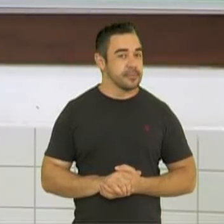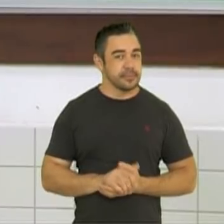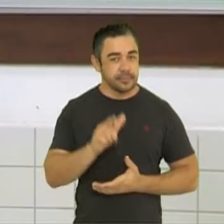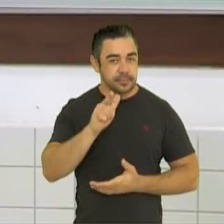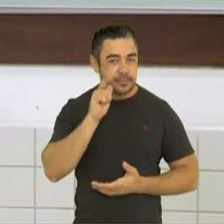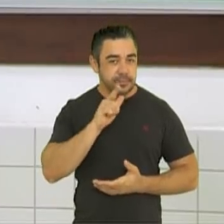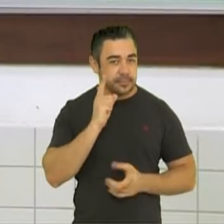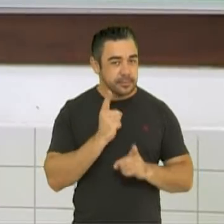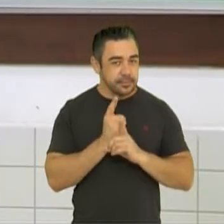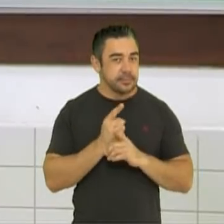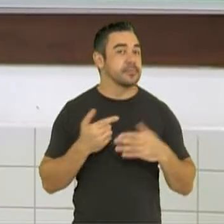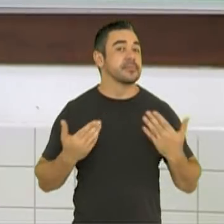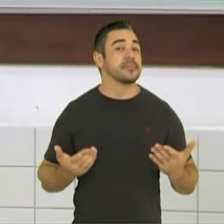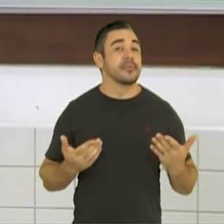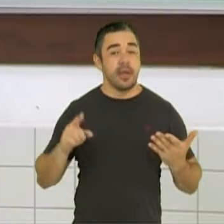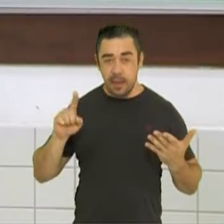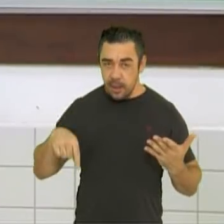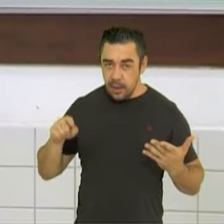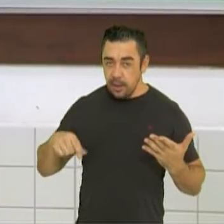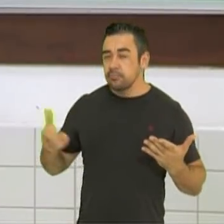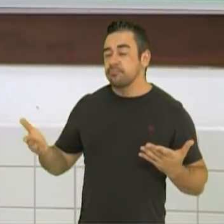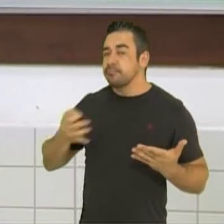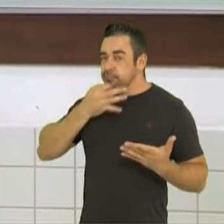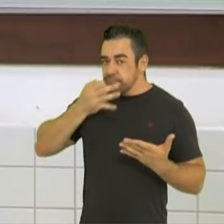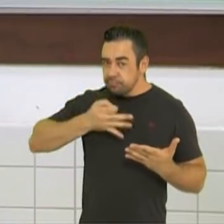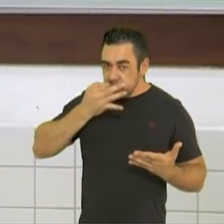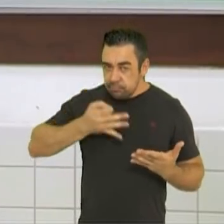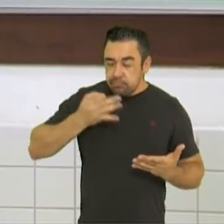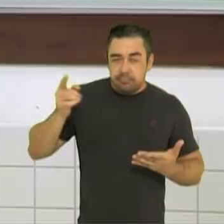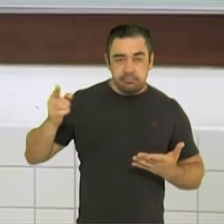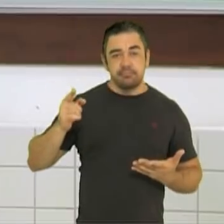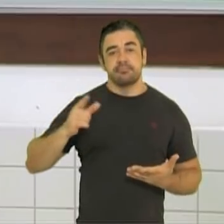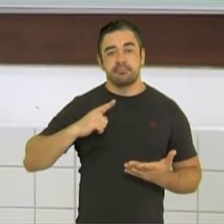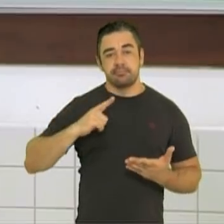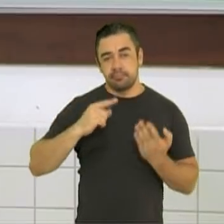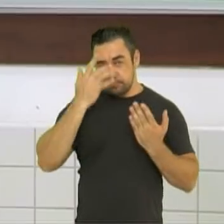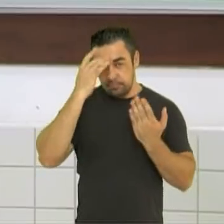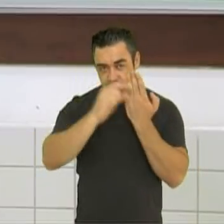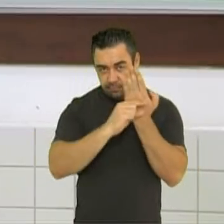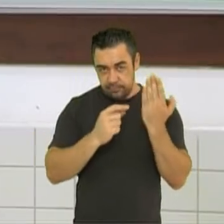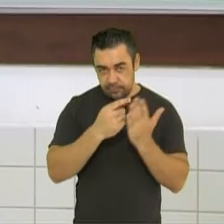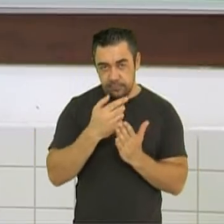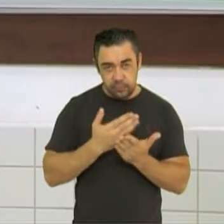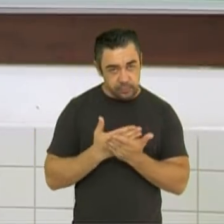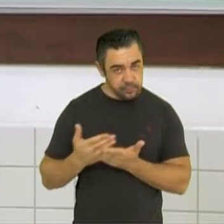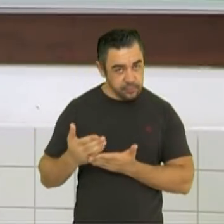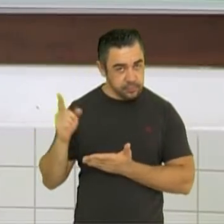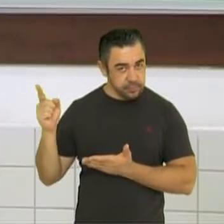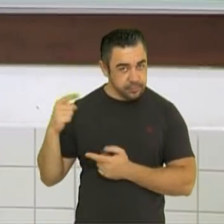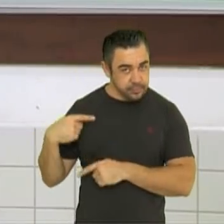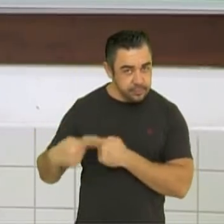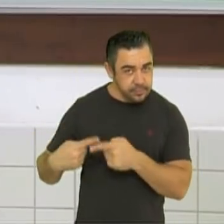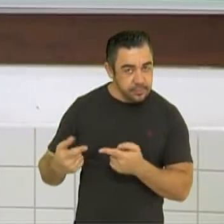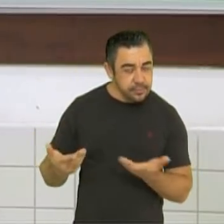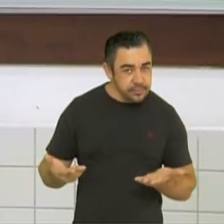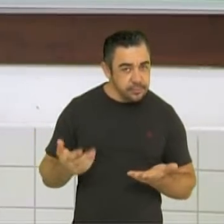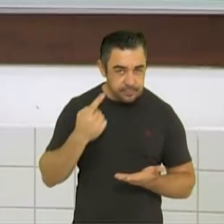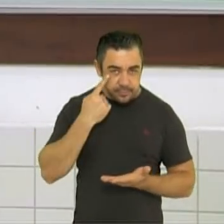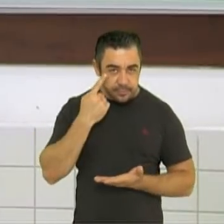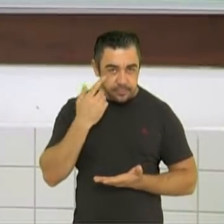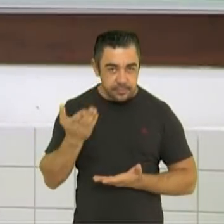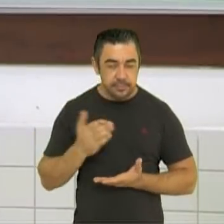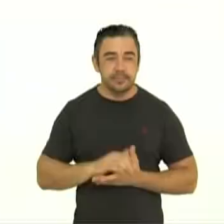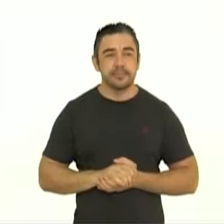E aí, conseguiu identificar quais são ou qual é o argumento levantado pela autora no início desse parágrafo do desenvolvimento? Vamos